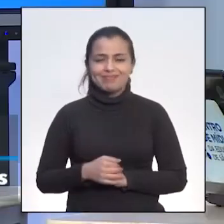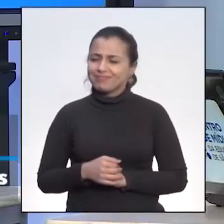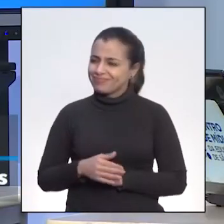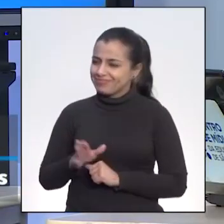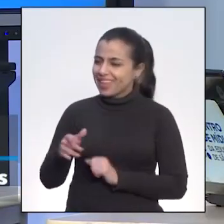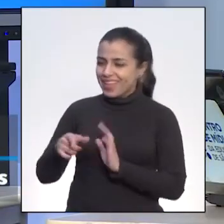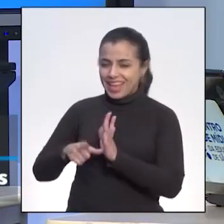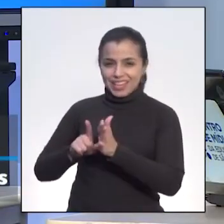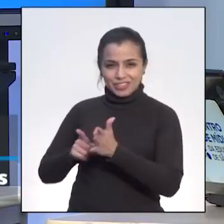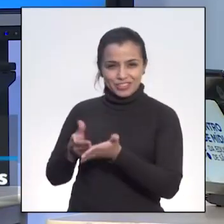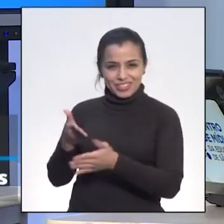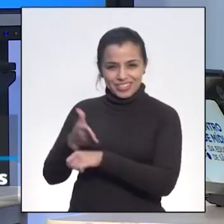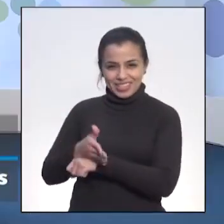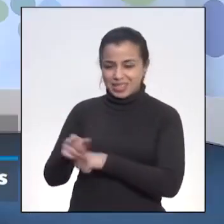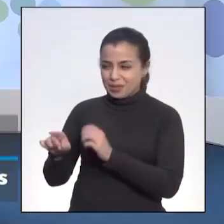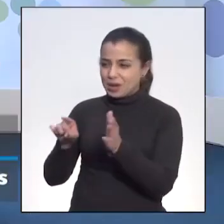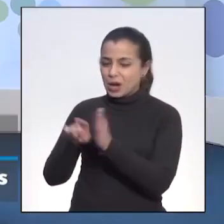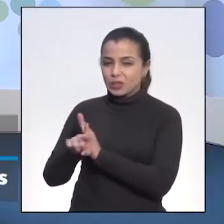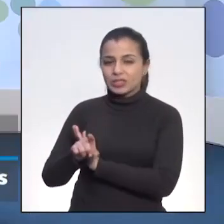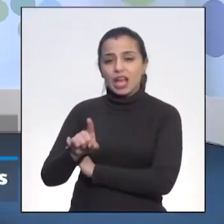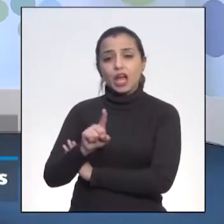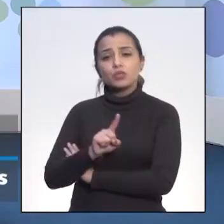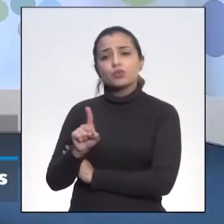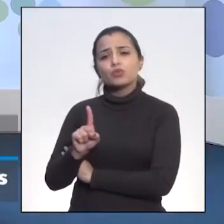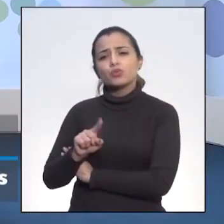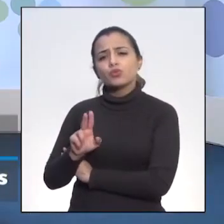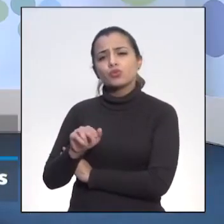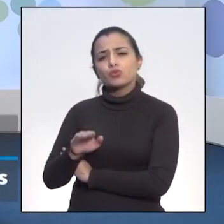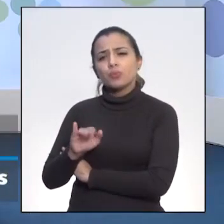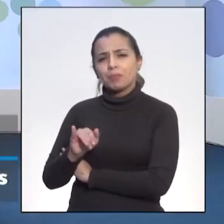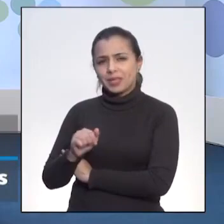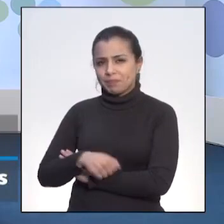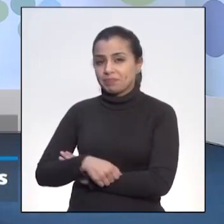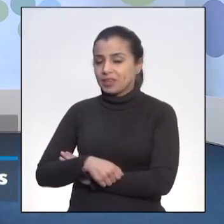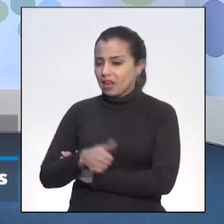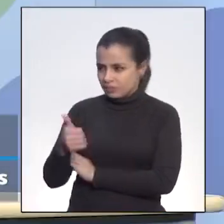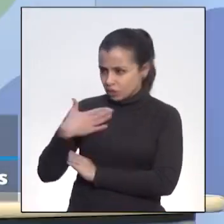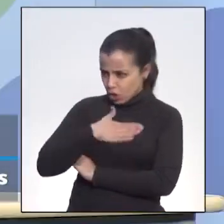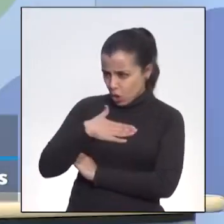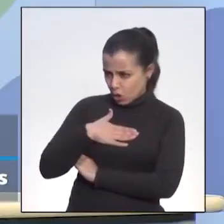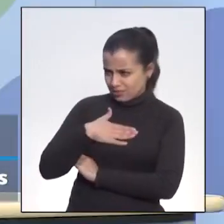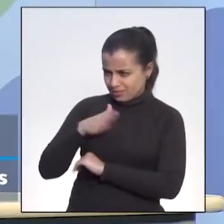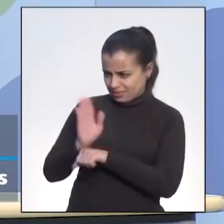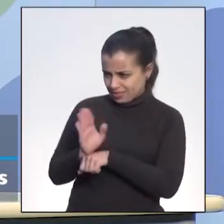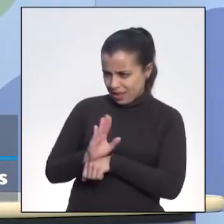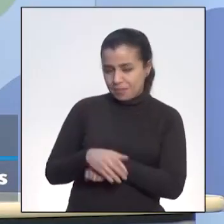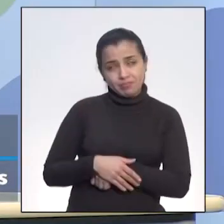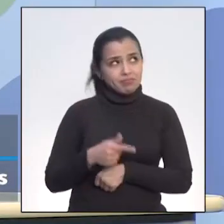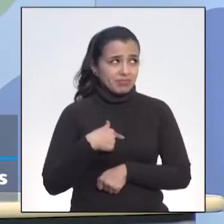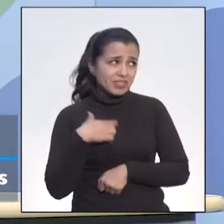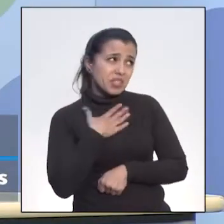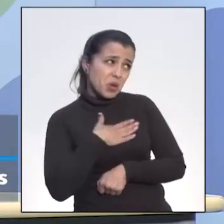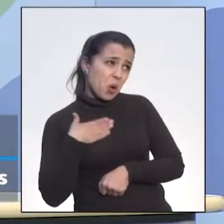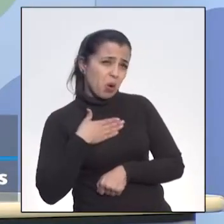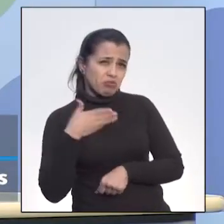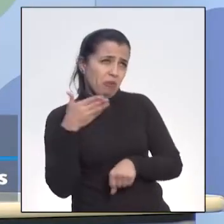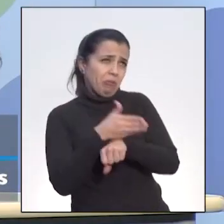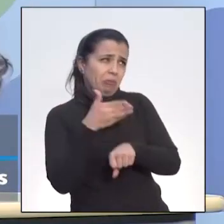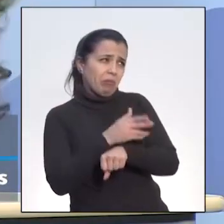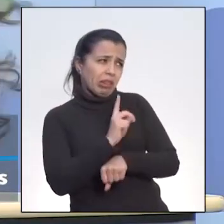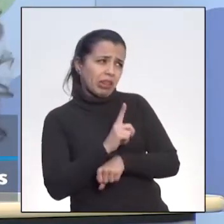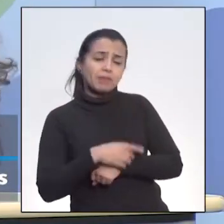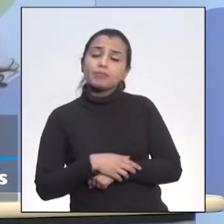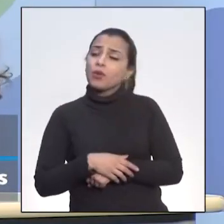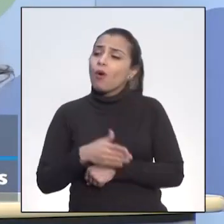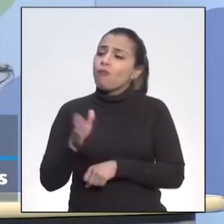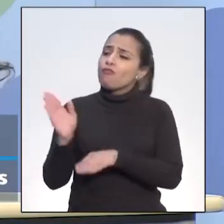pergunta motivadora, Zumbi. responda para mim. Gosta de cinema? Eu gosto de cinema, não vou sempre. Na Mas verdade, um filme favorito, um